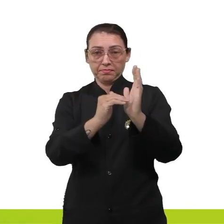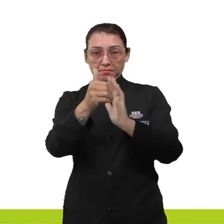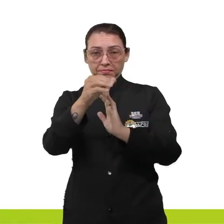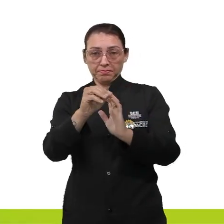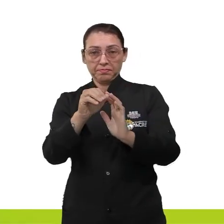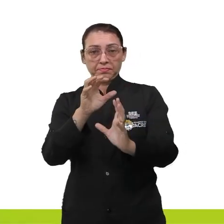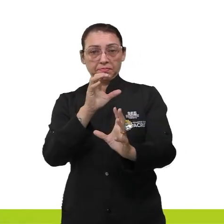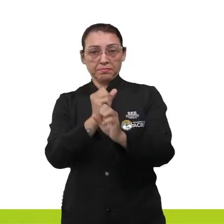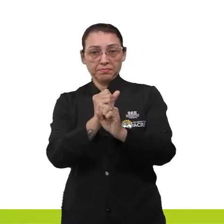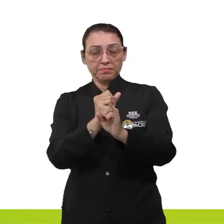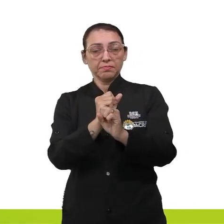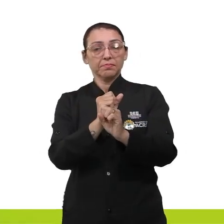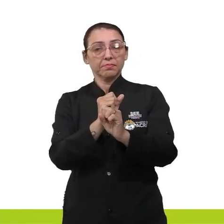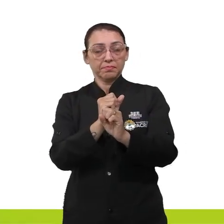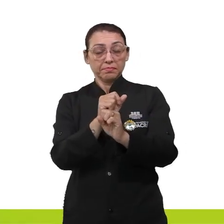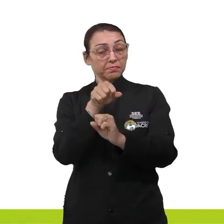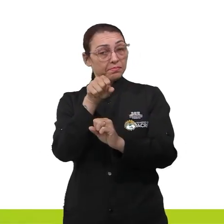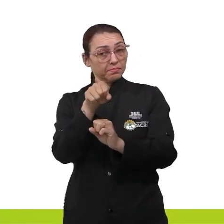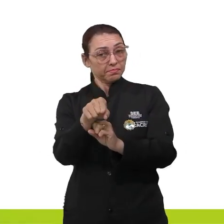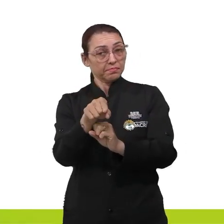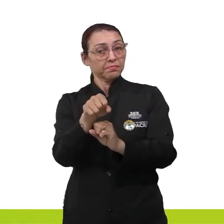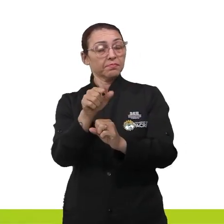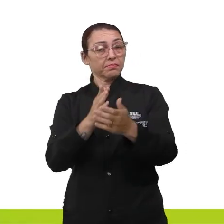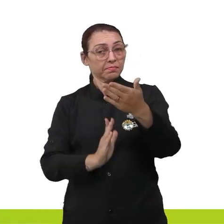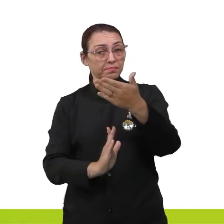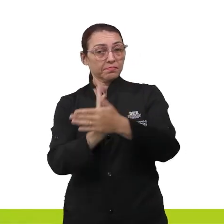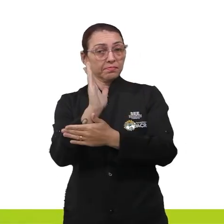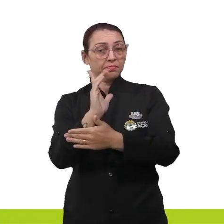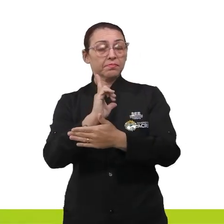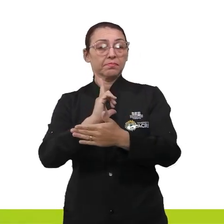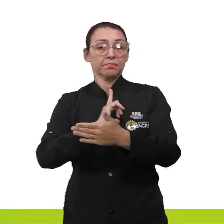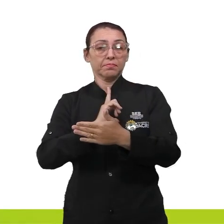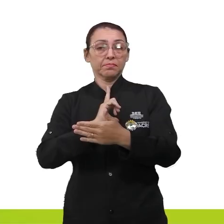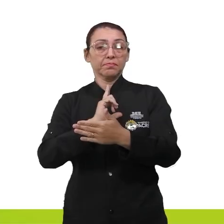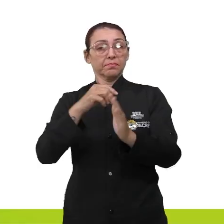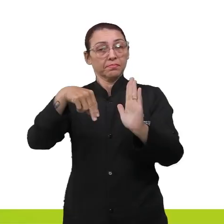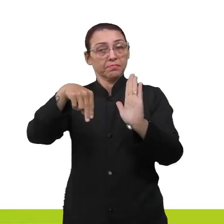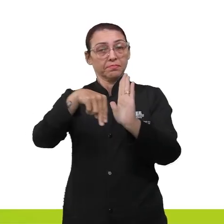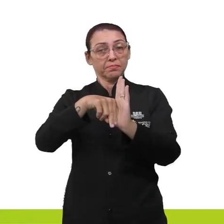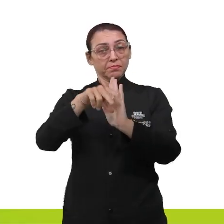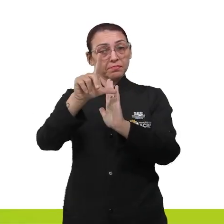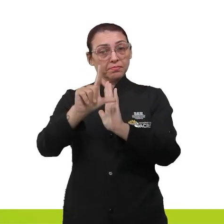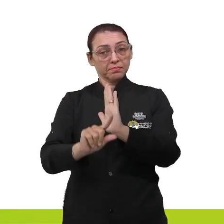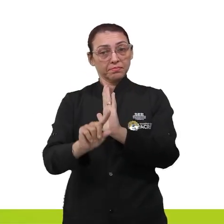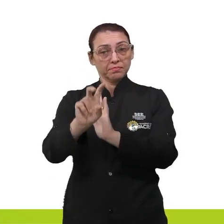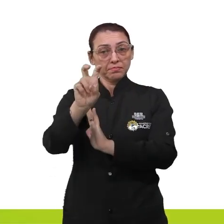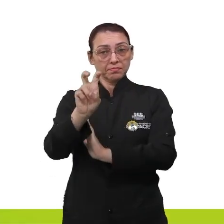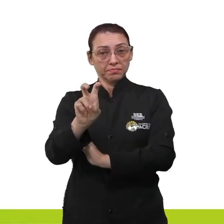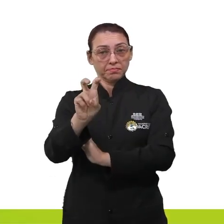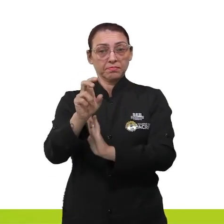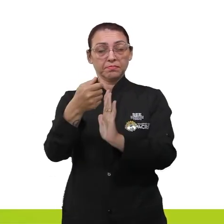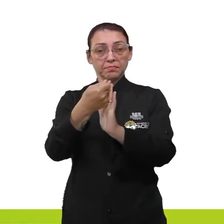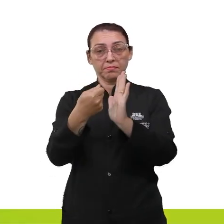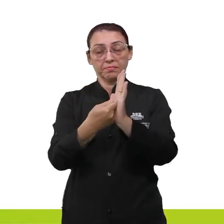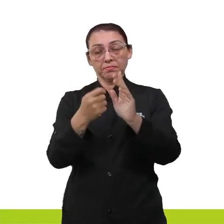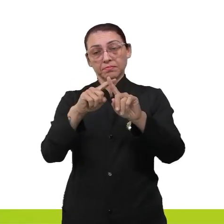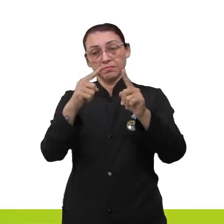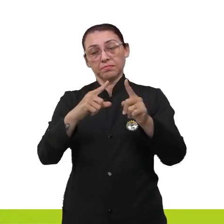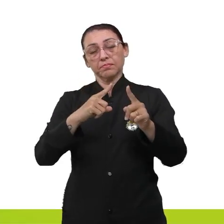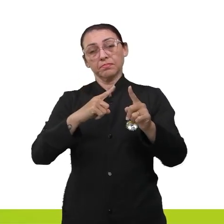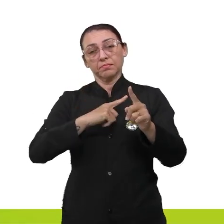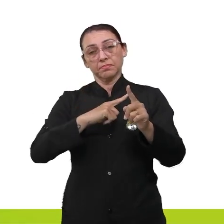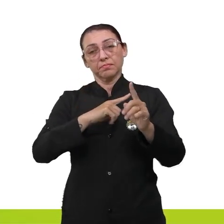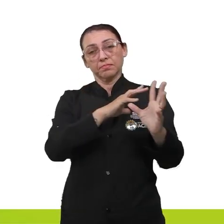10 pontos e para você ser aprovado tem uma nota mínima, 5 na redação, mas tem o restante